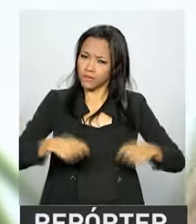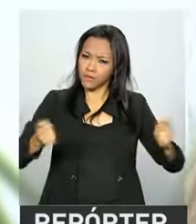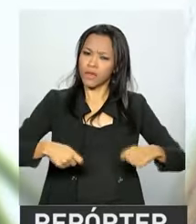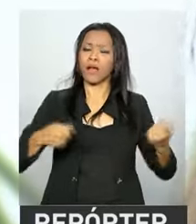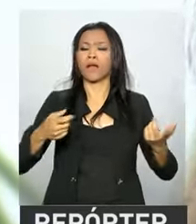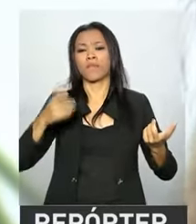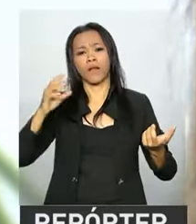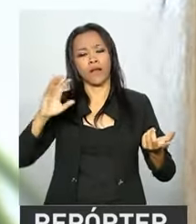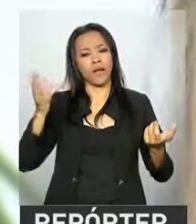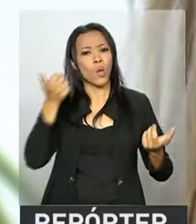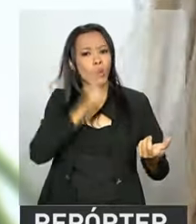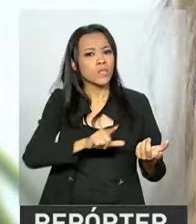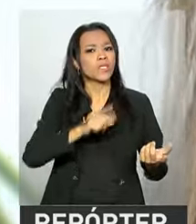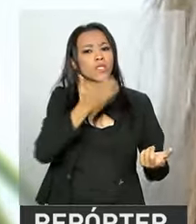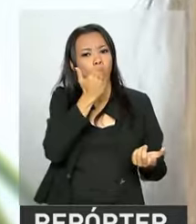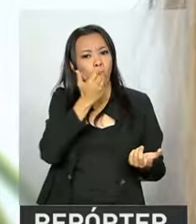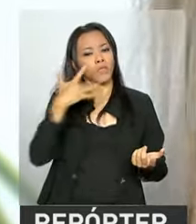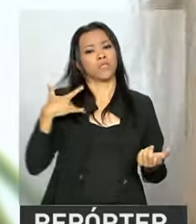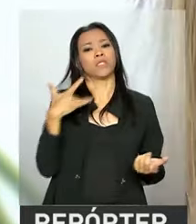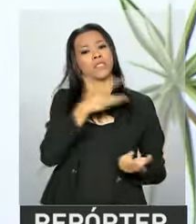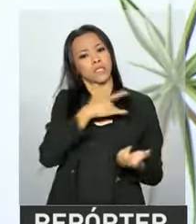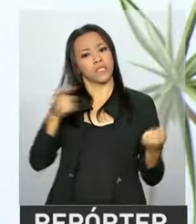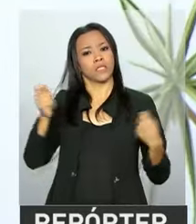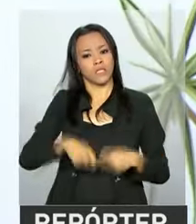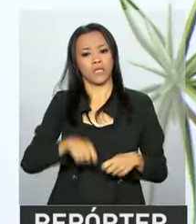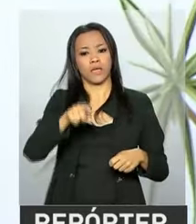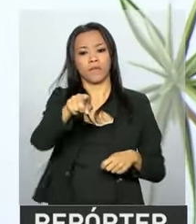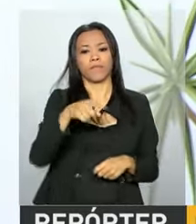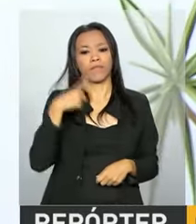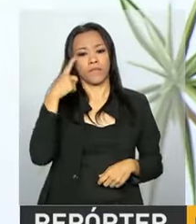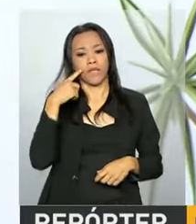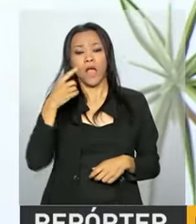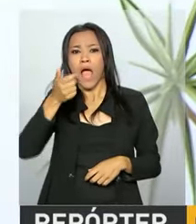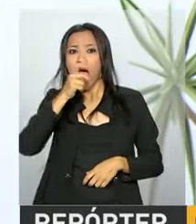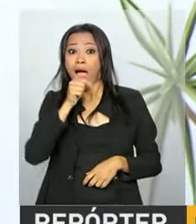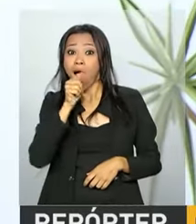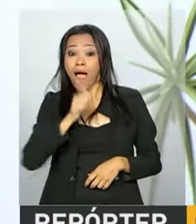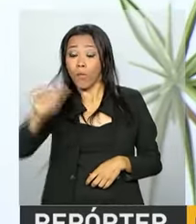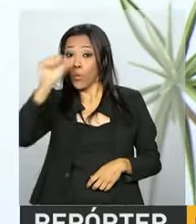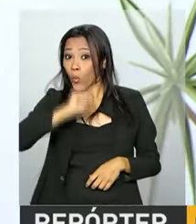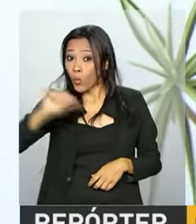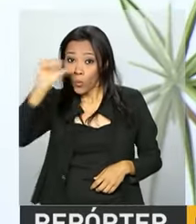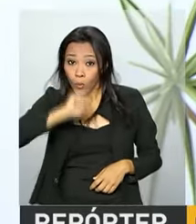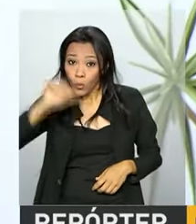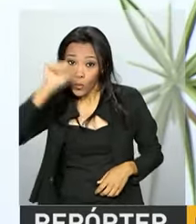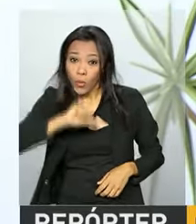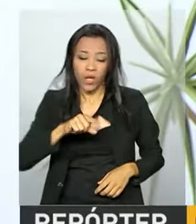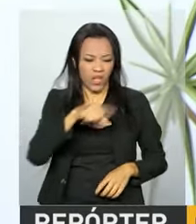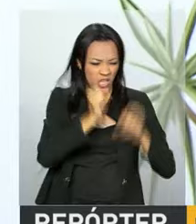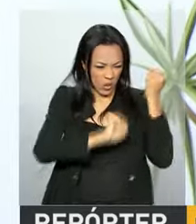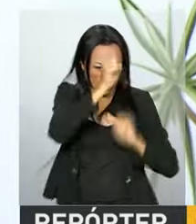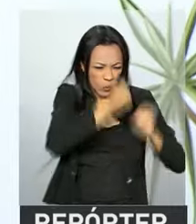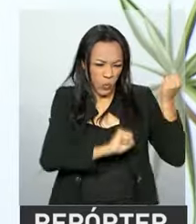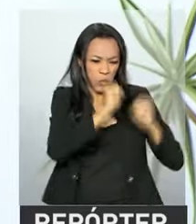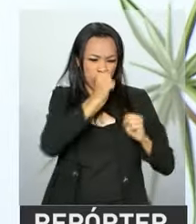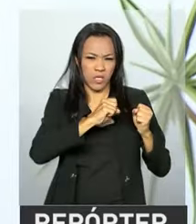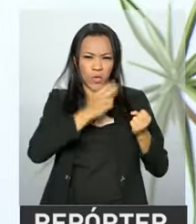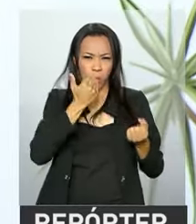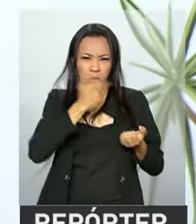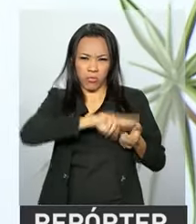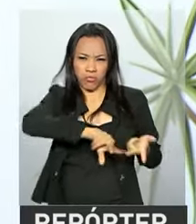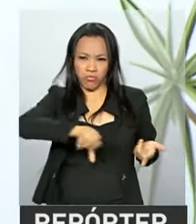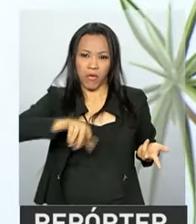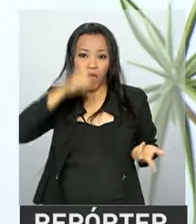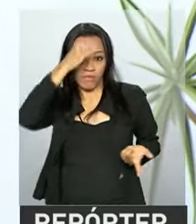dia a dia e se alimentar de forma saudável. Tentar tomar mais água, evitar tudo realmente que é industrializado,